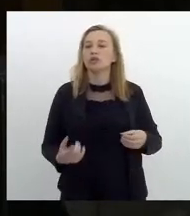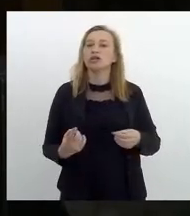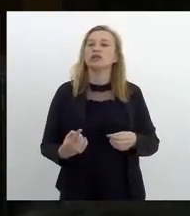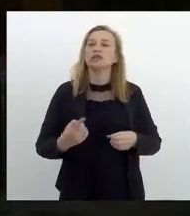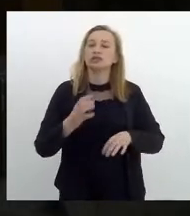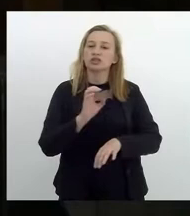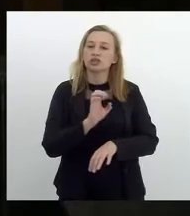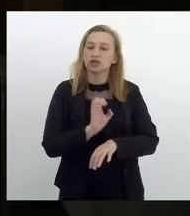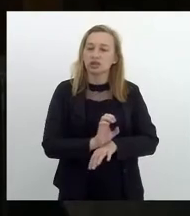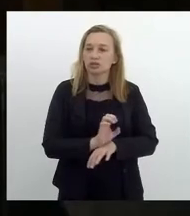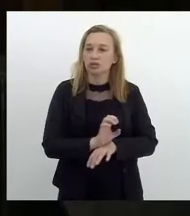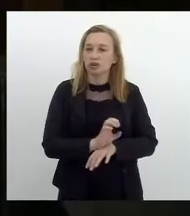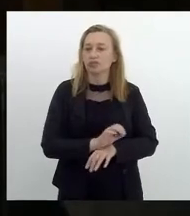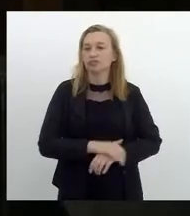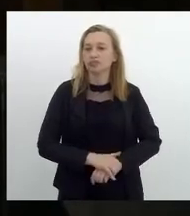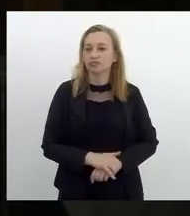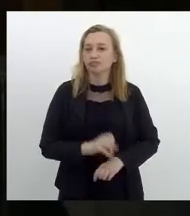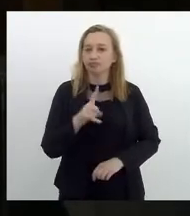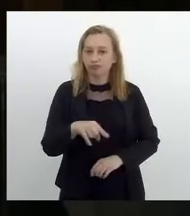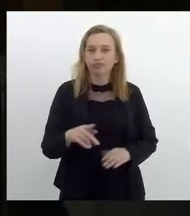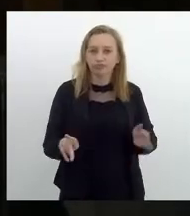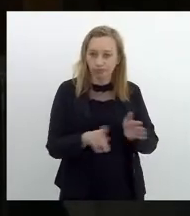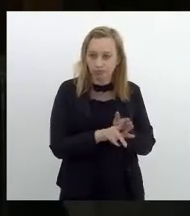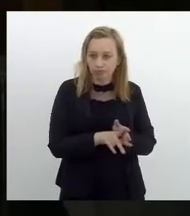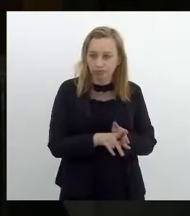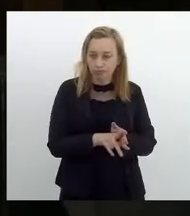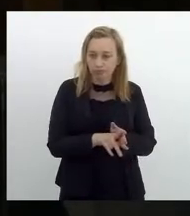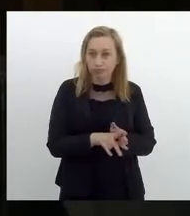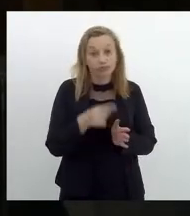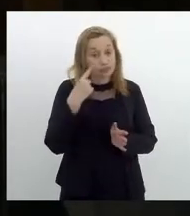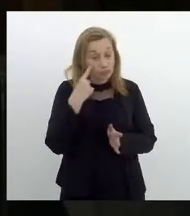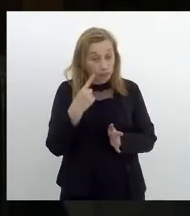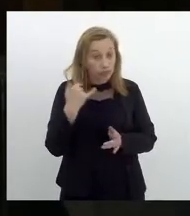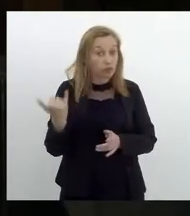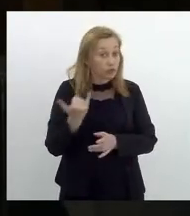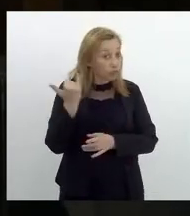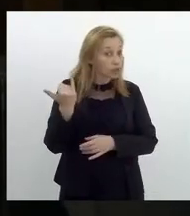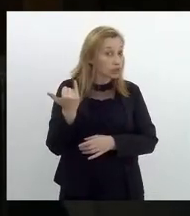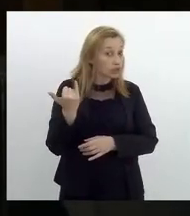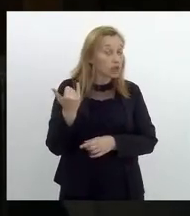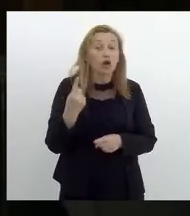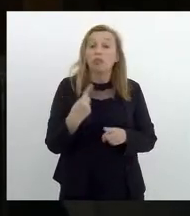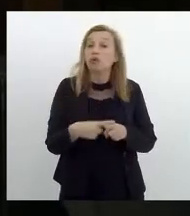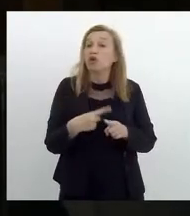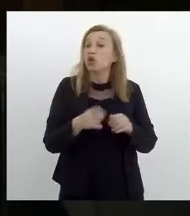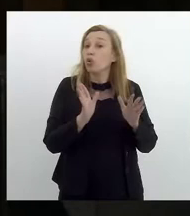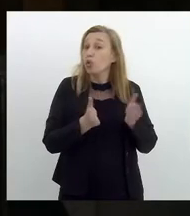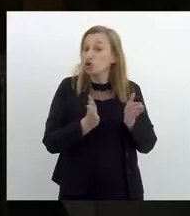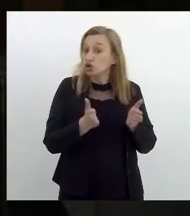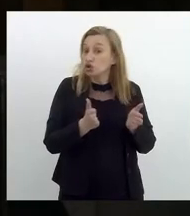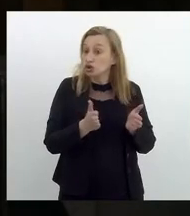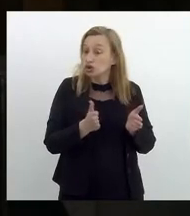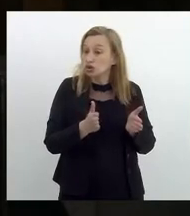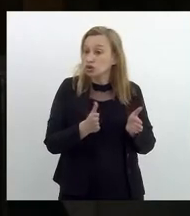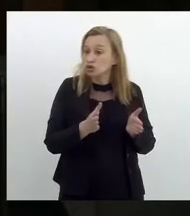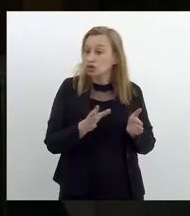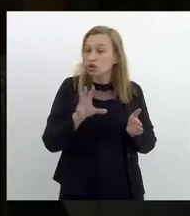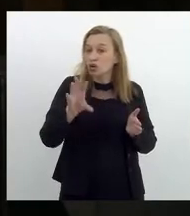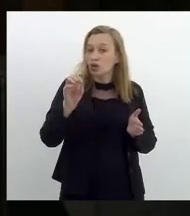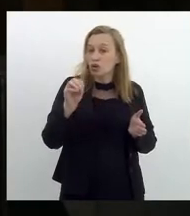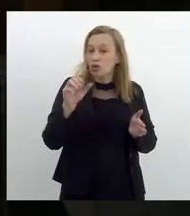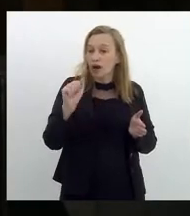coabitação. Esse é um projeto que a gente vê ele com uma importância, porque hoje a